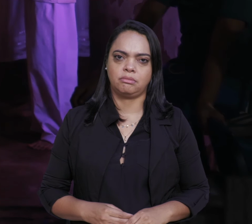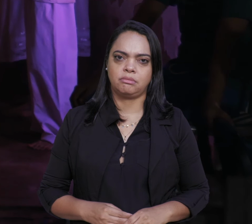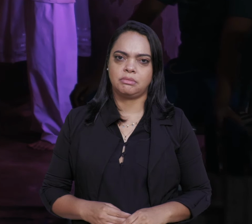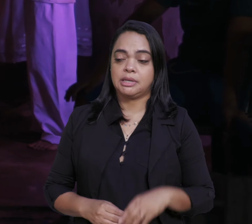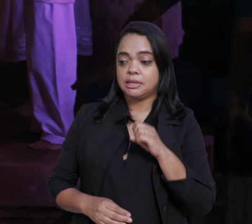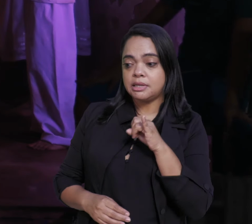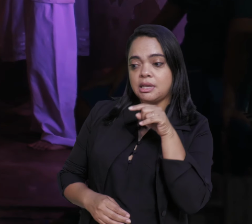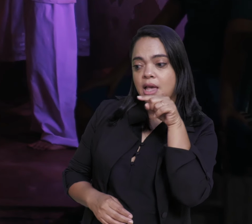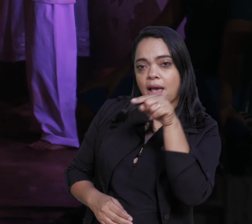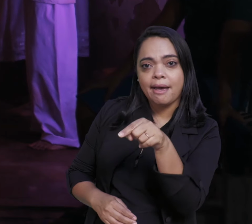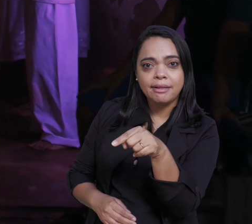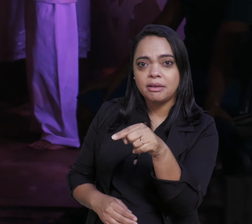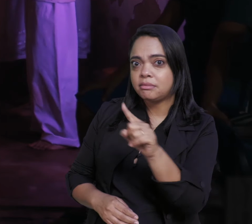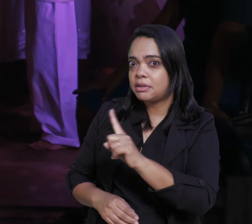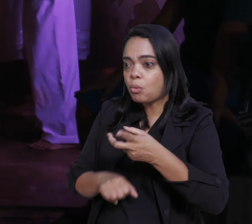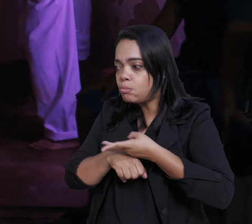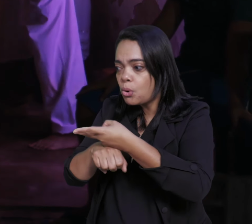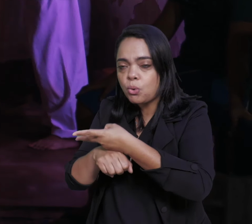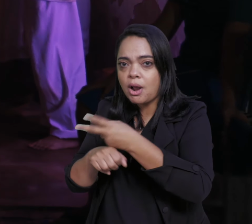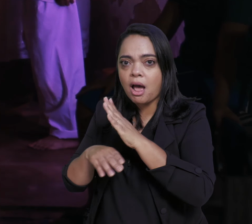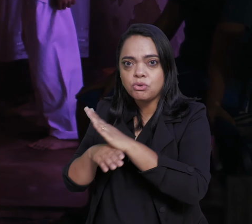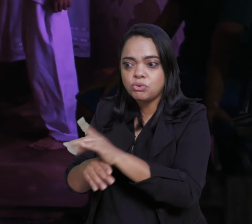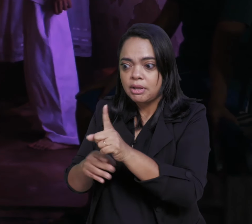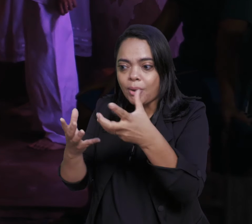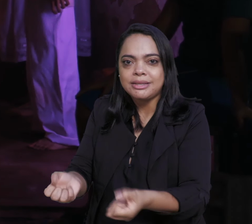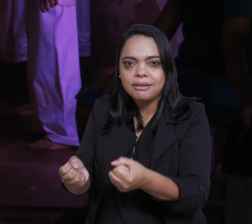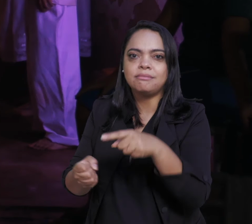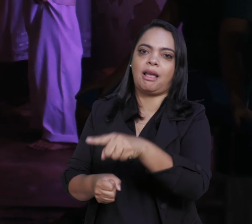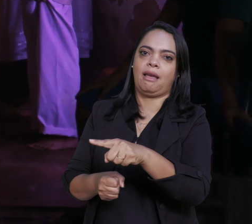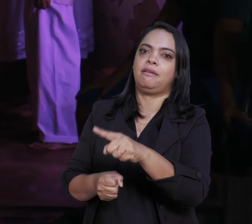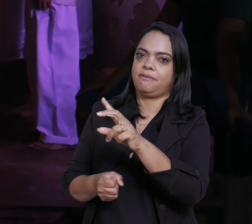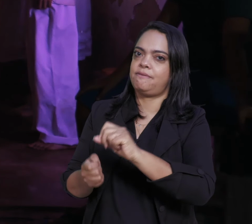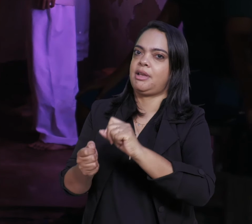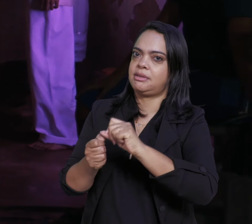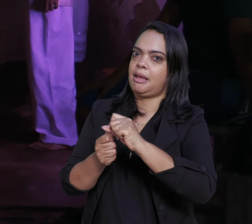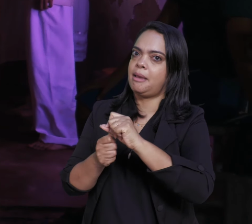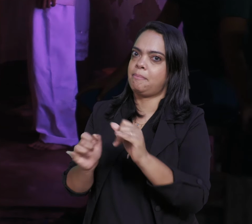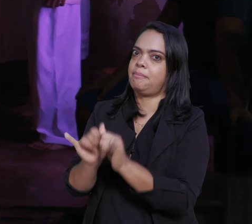E se ela não procurar ajuda e ela não aceitar isso, ela vai acabar fazendo besteira.